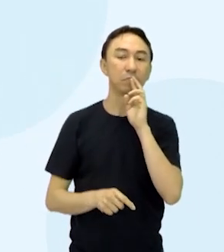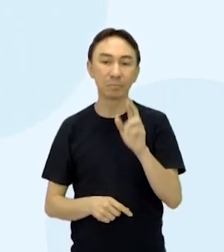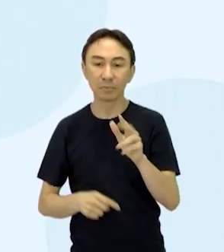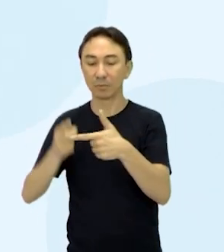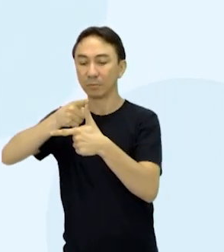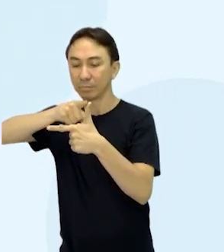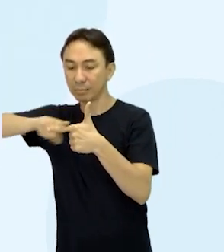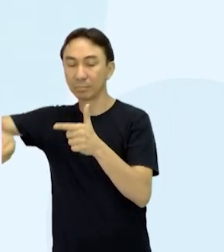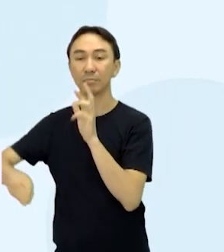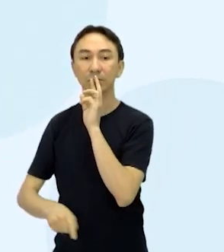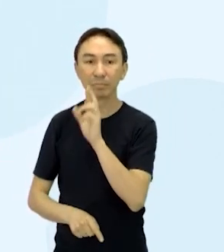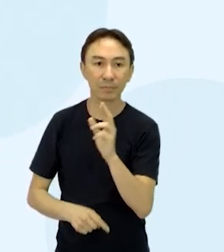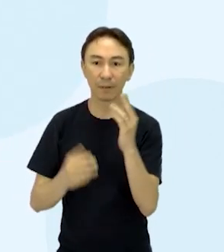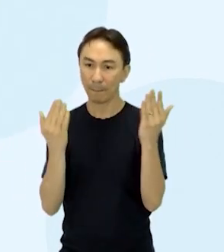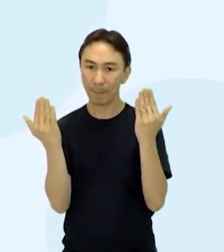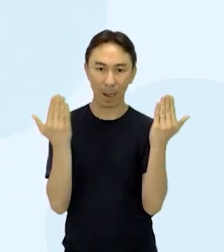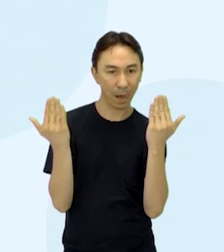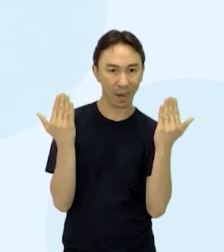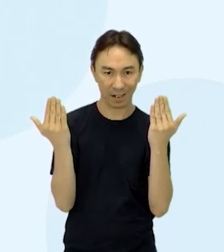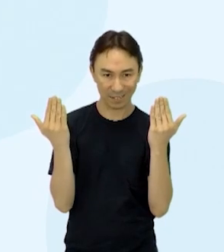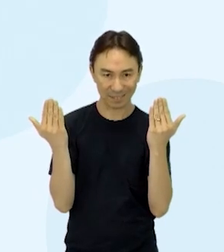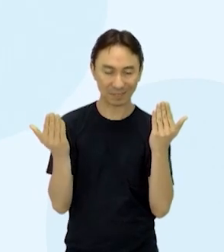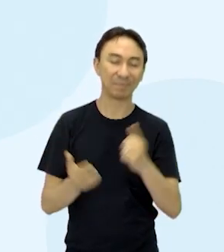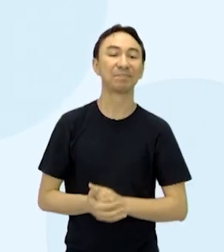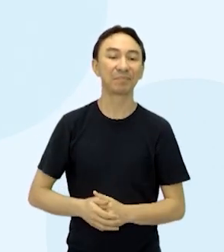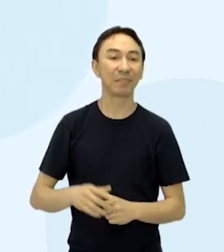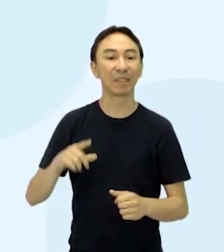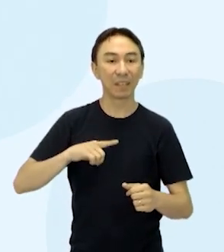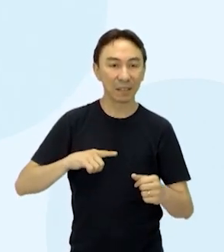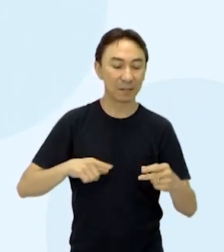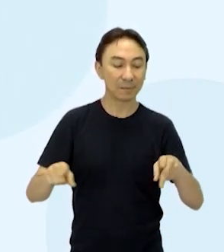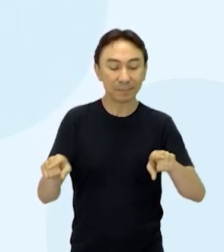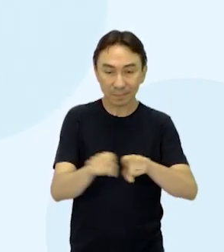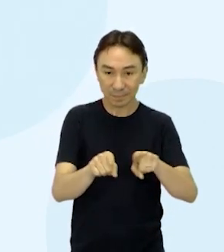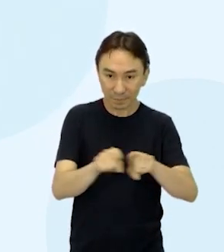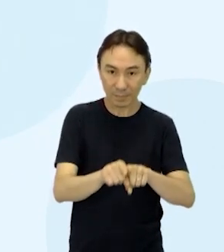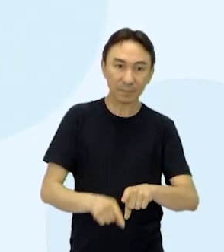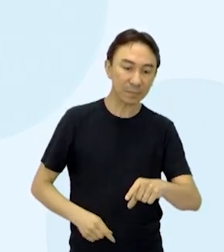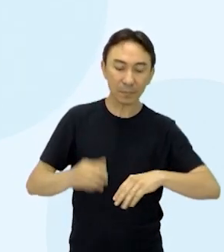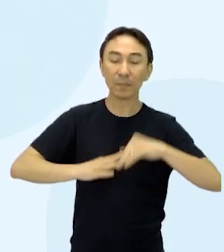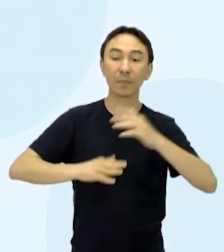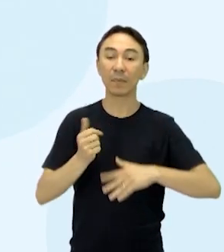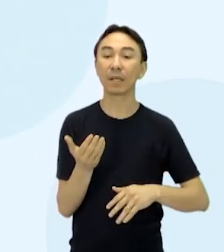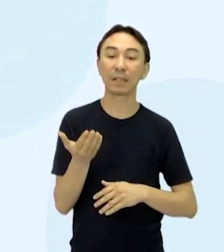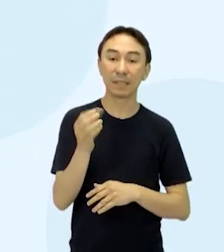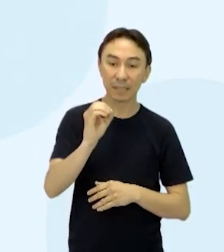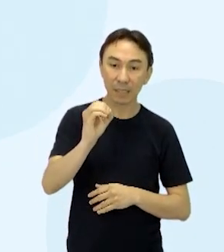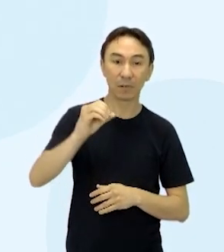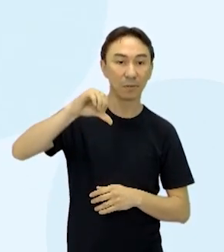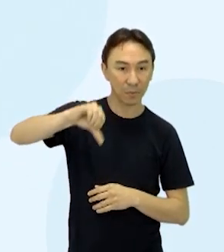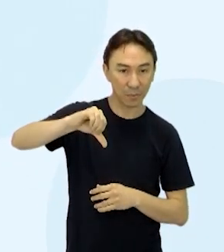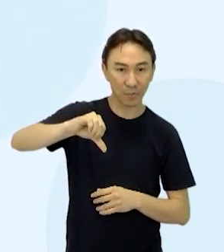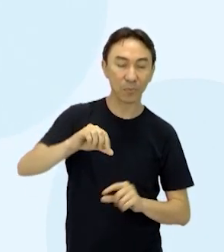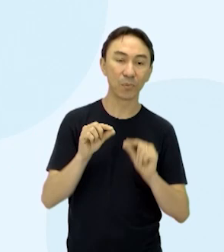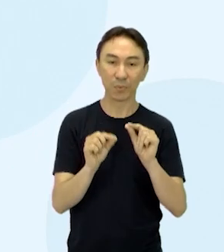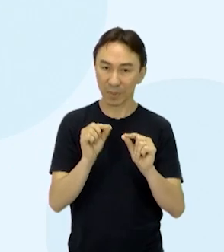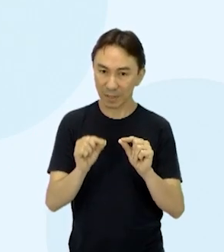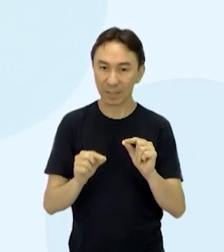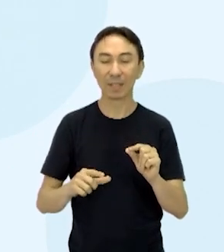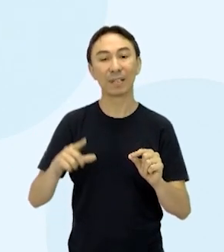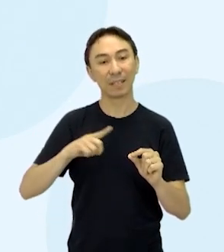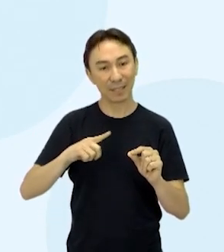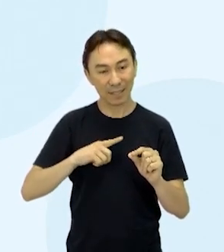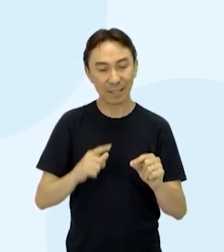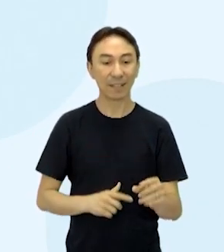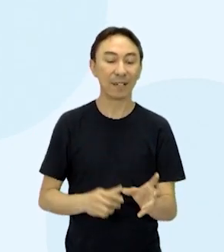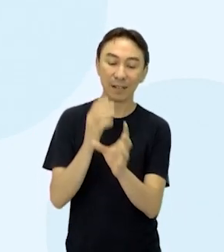frações equivalentes. Temos também a 09, que é resolver e elaborar situações-problema que envolvam cálculo